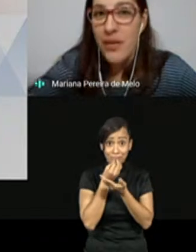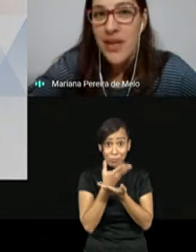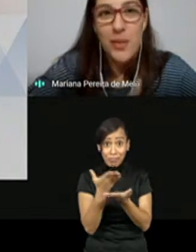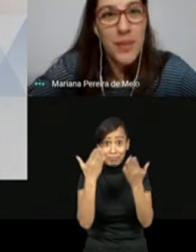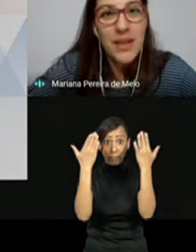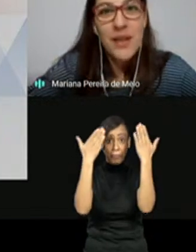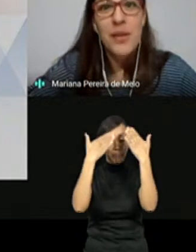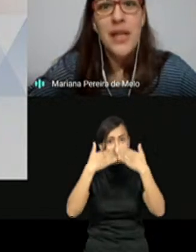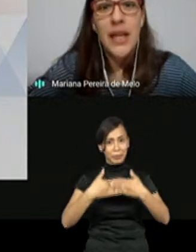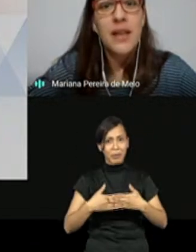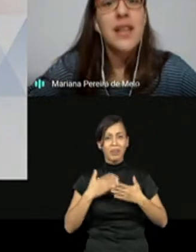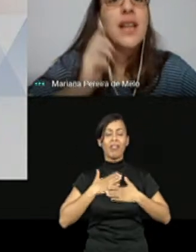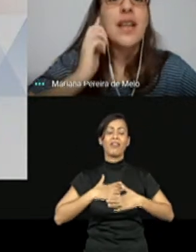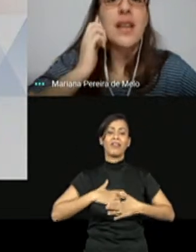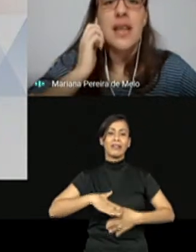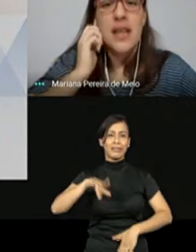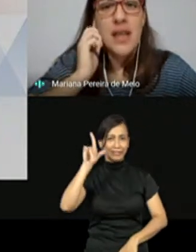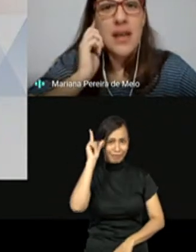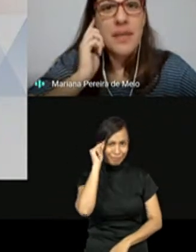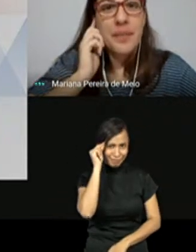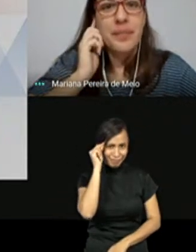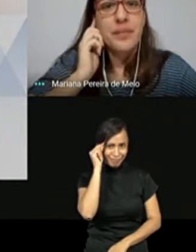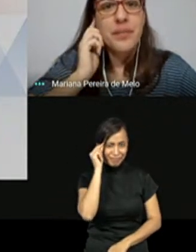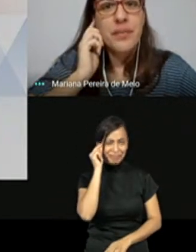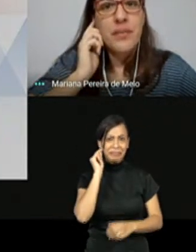prova seja bem tranquilinha. E...